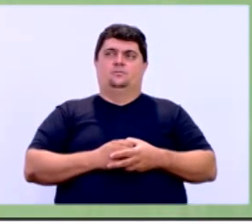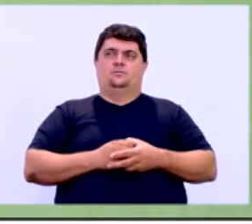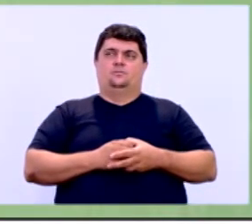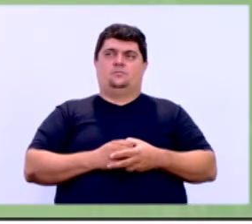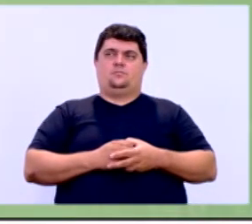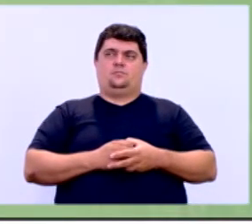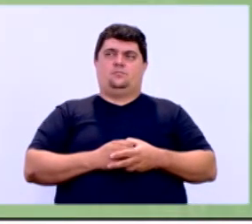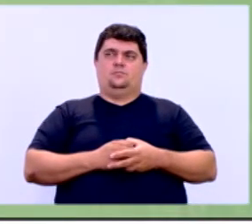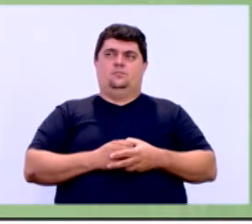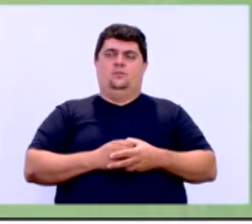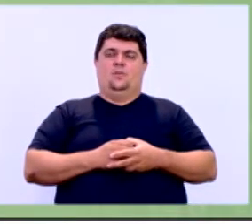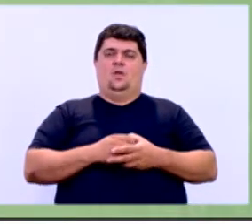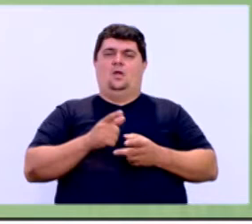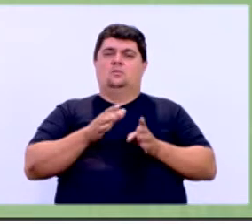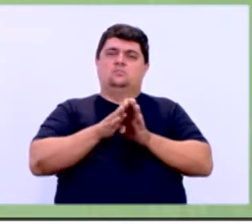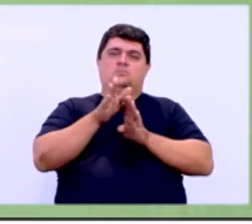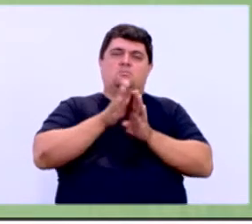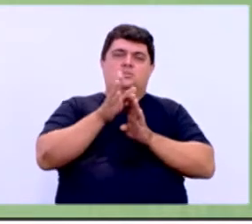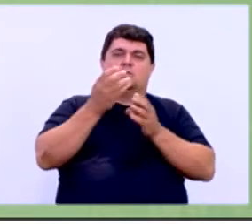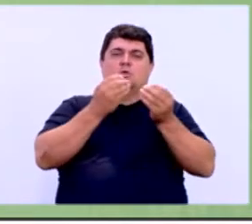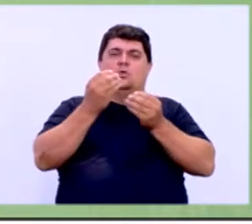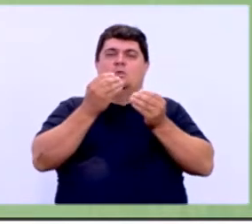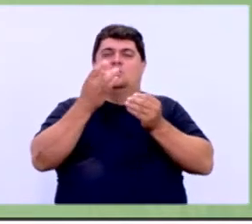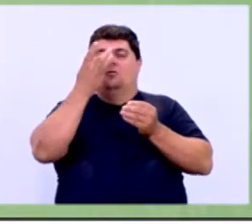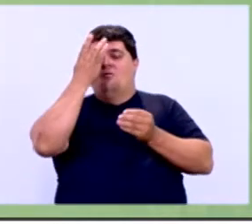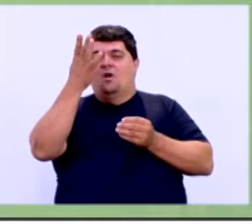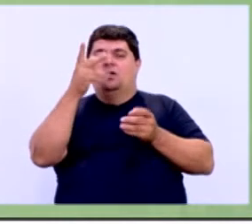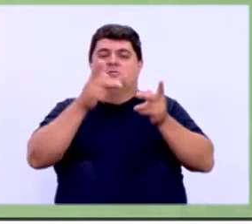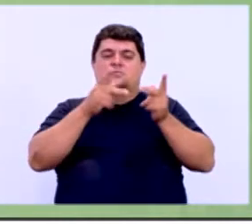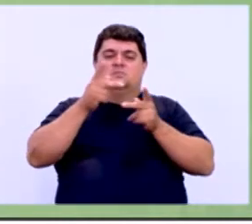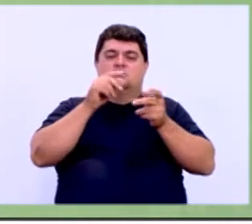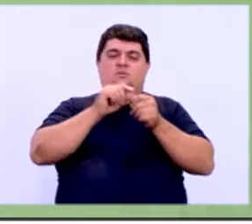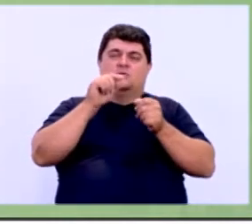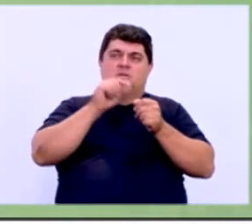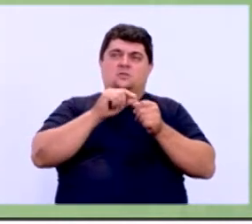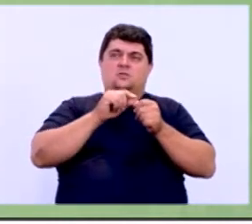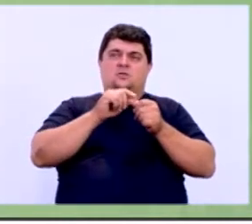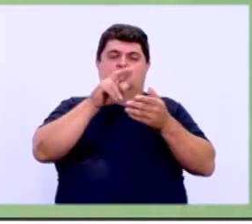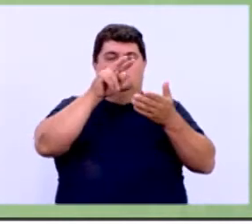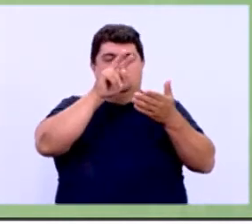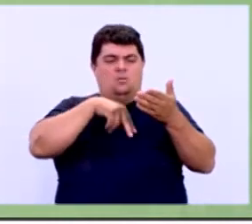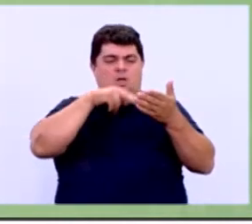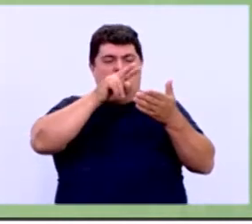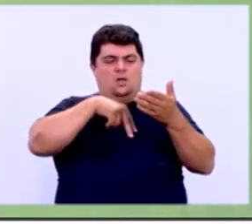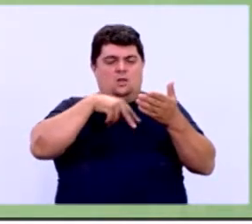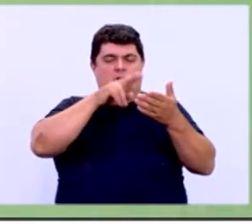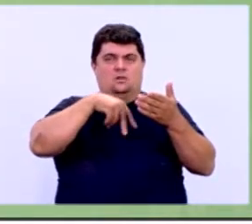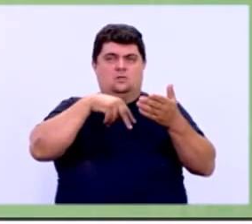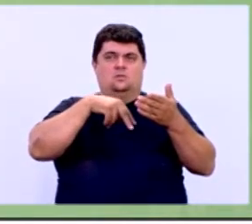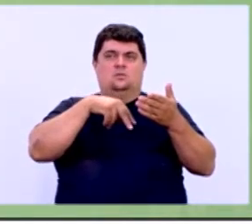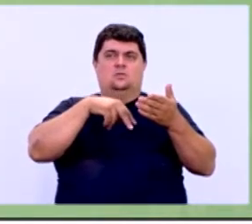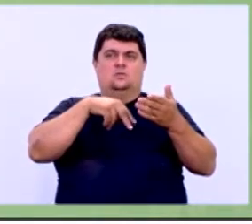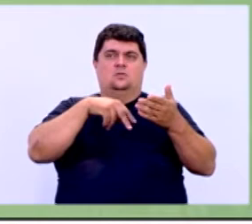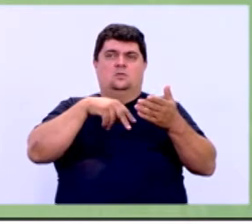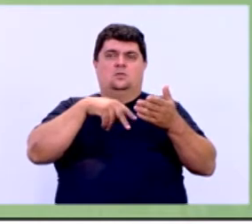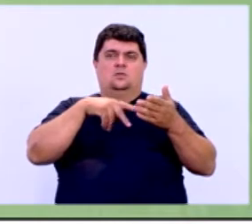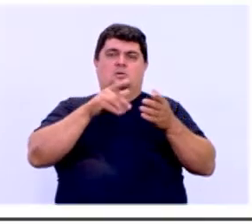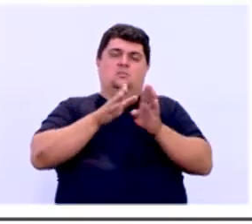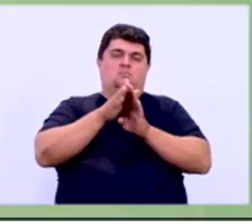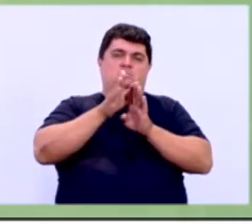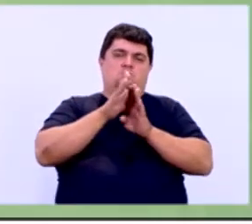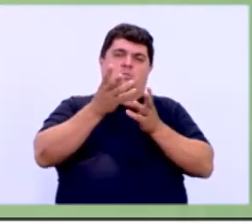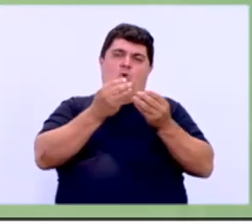Aqui algumas dicas para facilitar o nosso planejamento financeiro. Deem uma lida nesse slide. Aqui nós temos dicas,